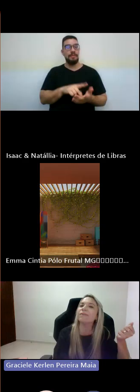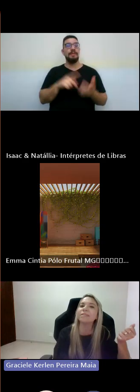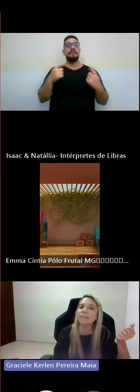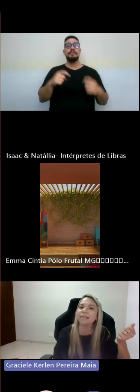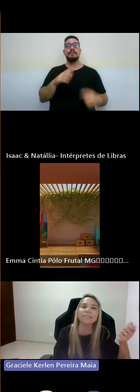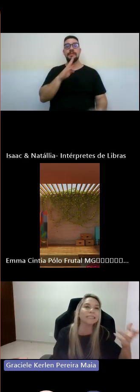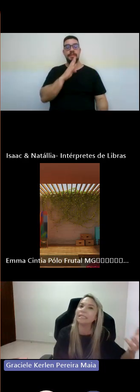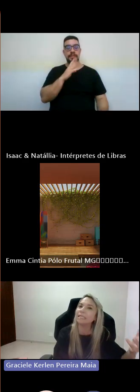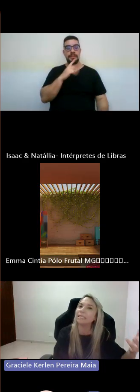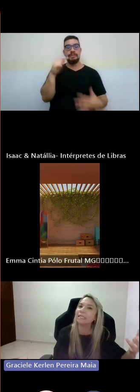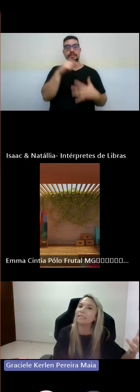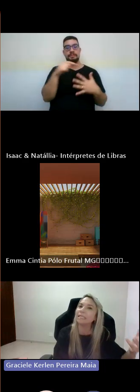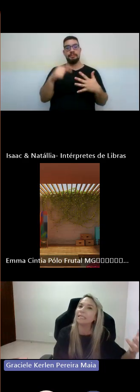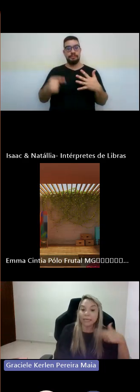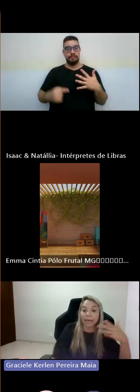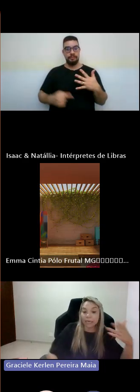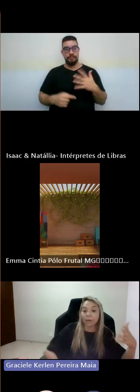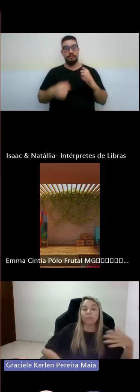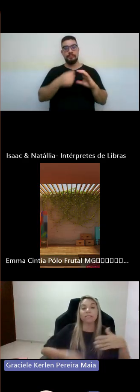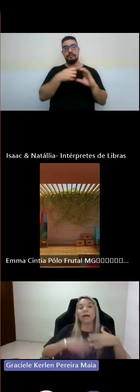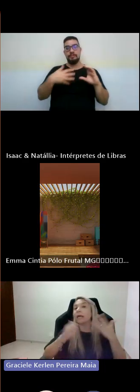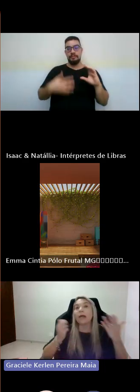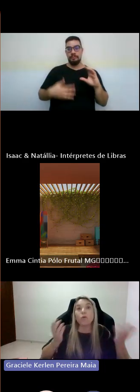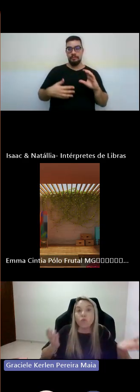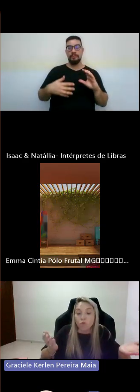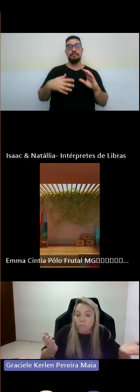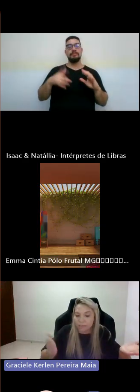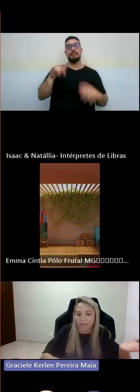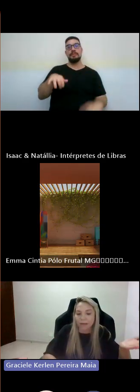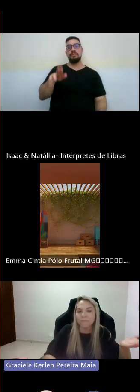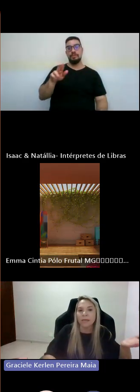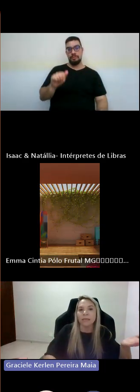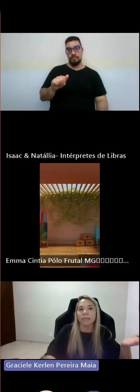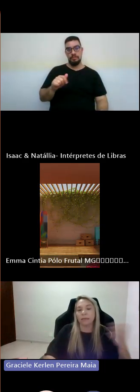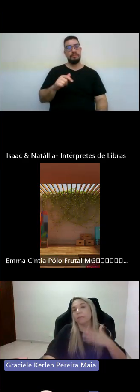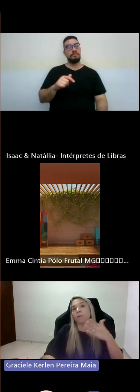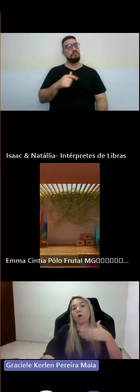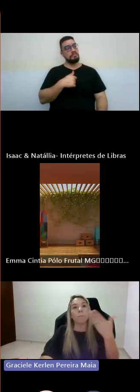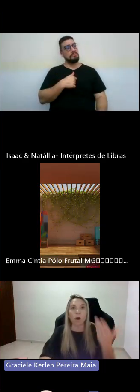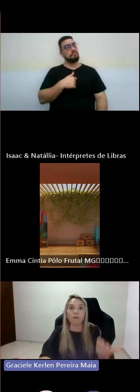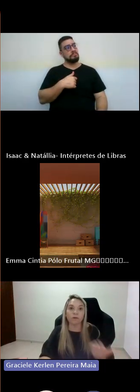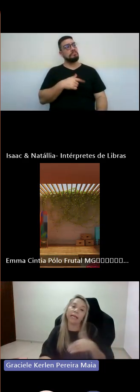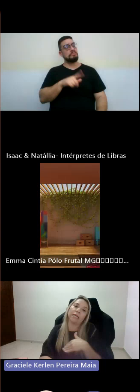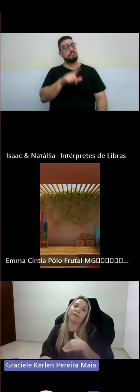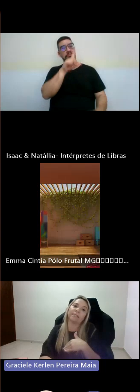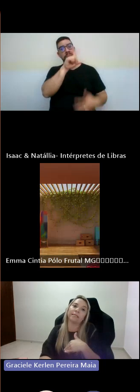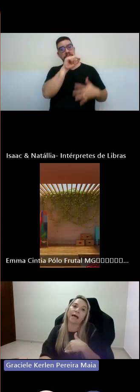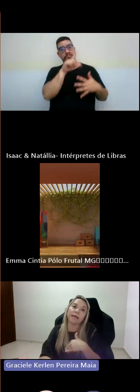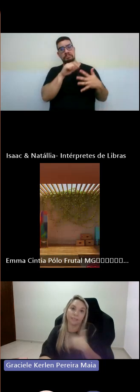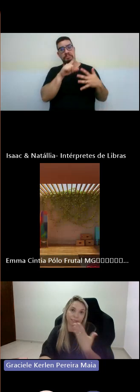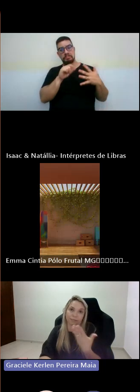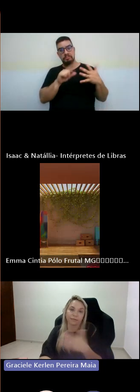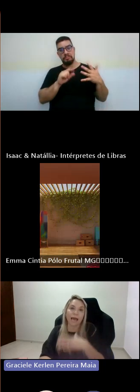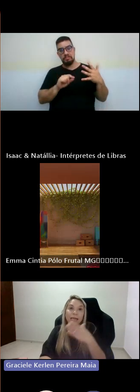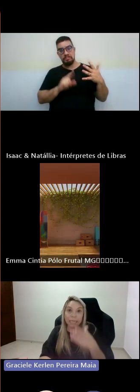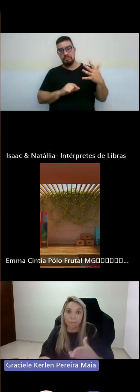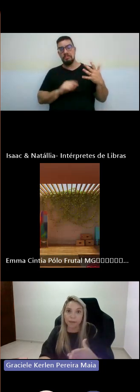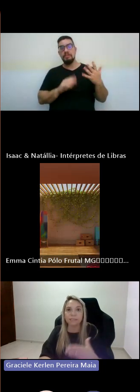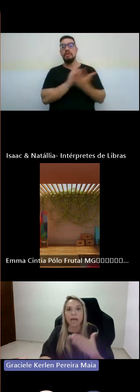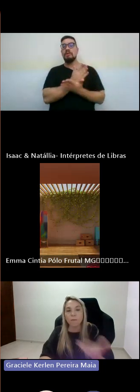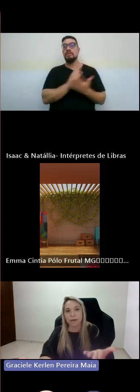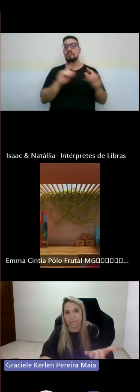propriedades universais das línguas. E aí eu destaquei algumas, tá? Que comprovam que língua de sinais, que